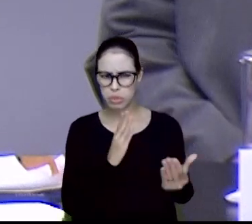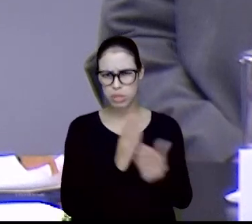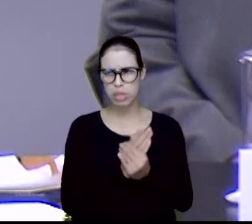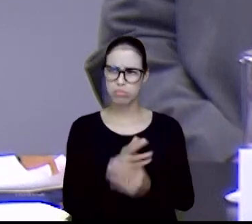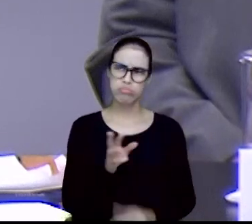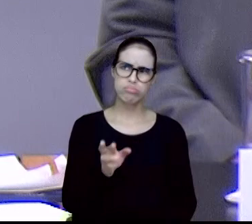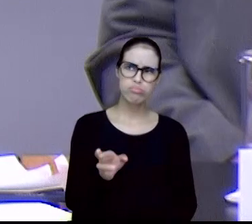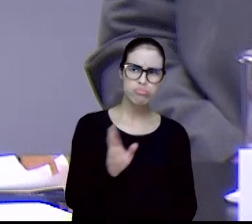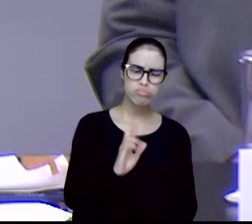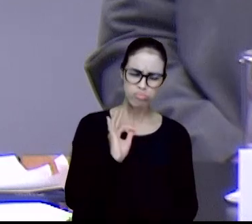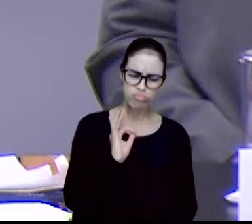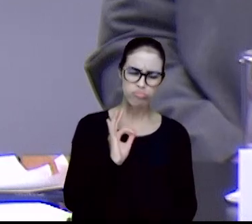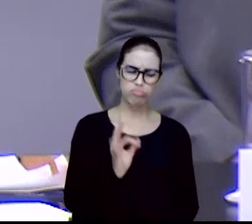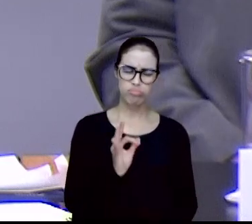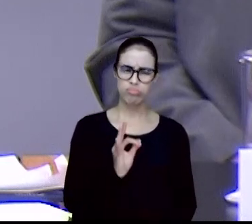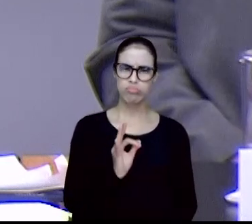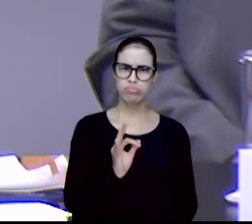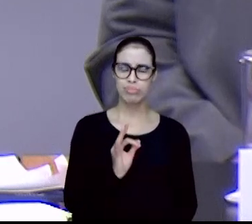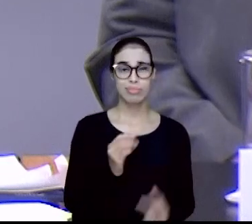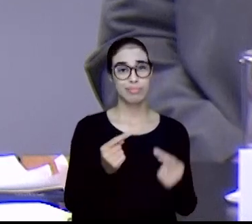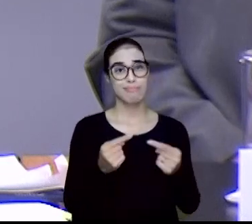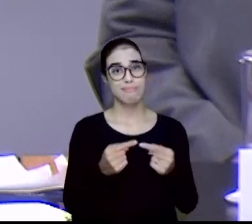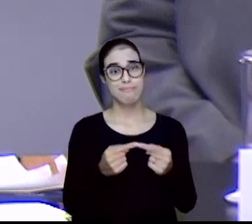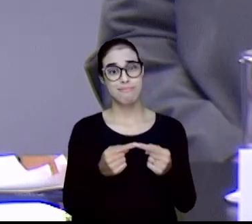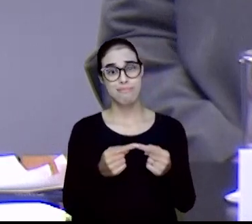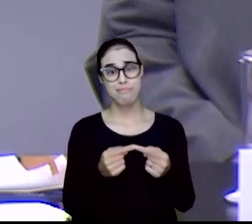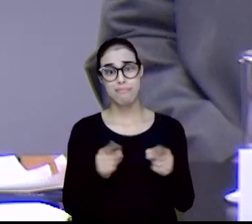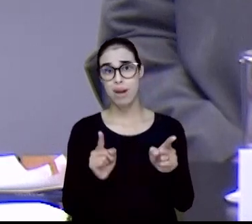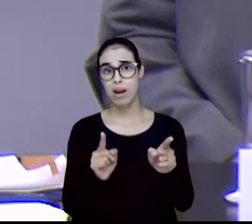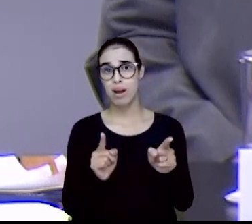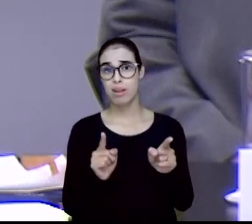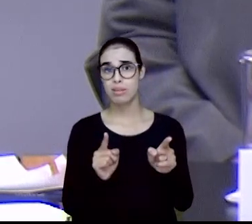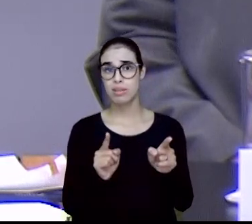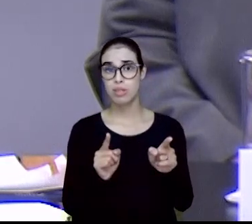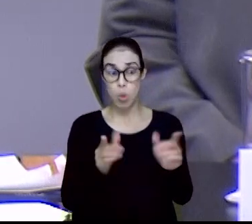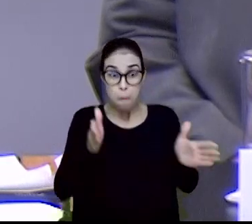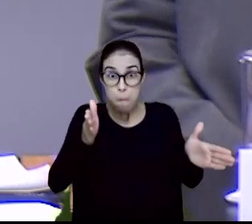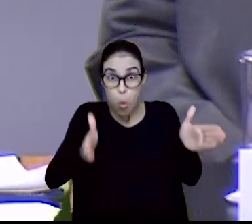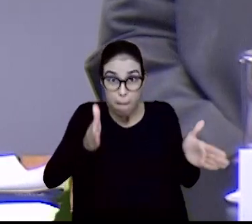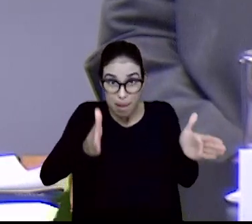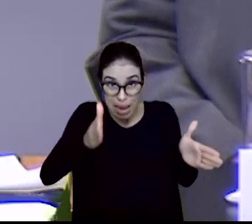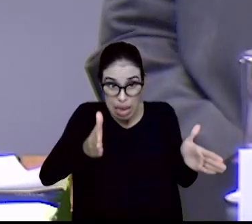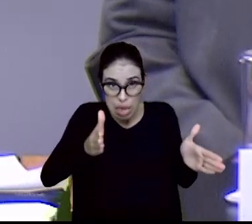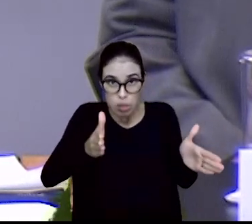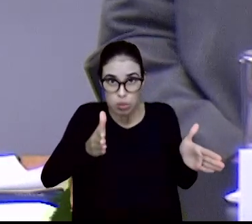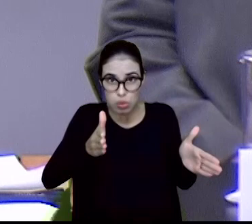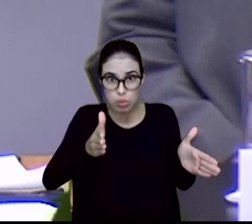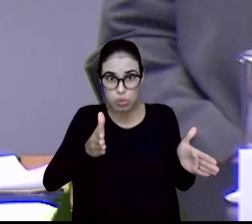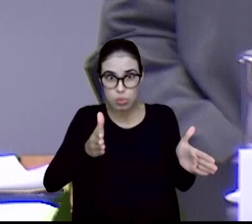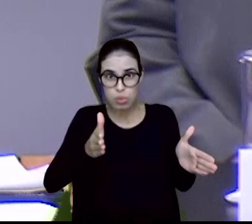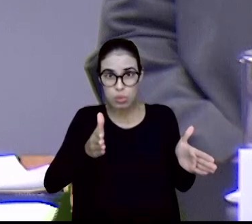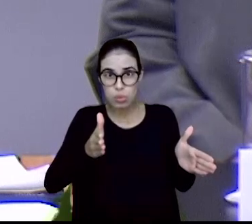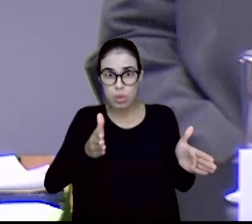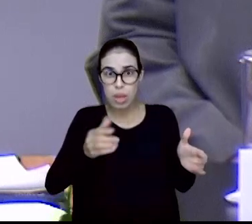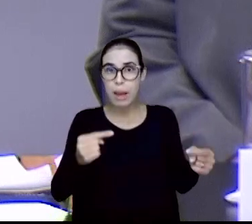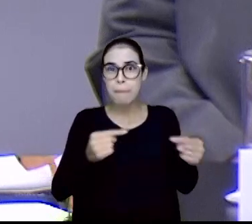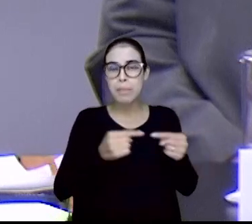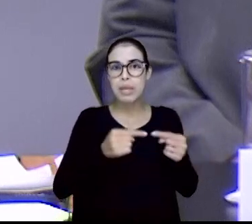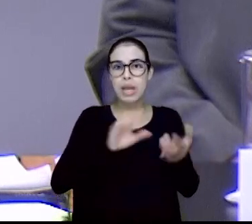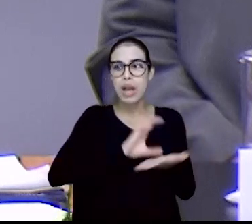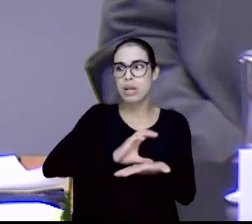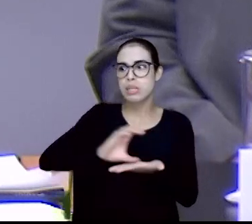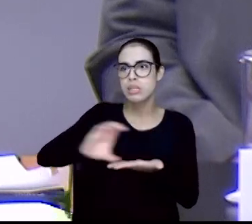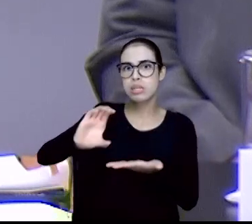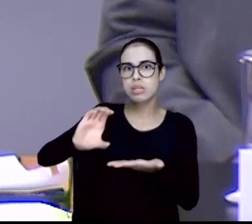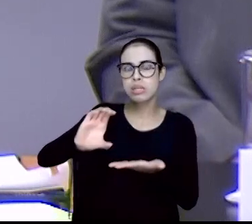certa, porém, ninguém tinha discutido naquele caso concreto, porque o caso concreto envolvia uma indenização por acidente,